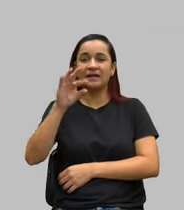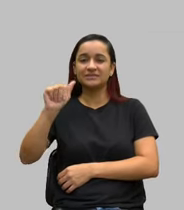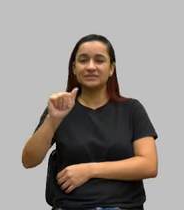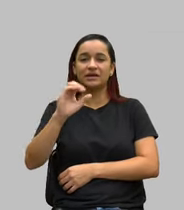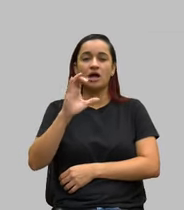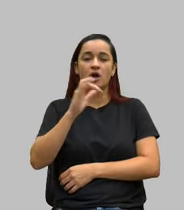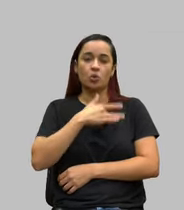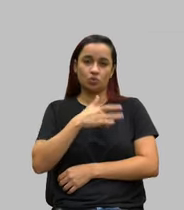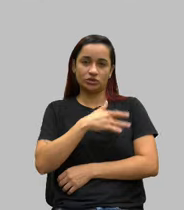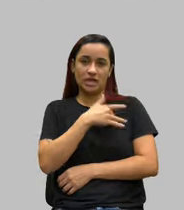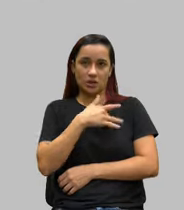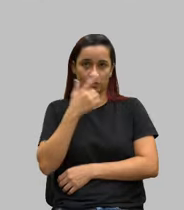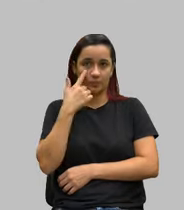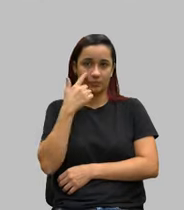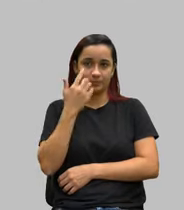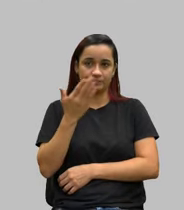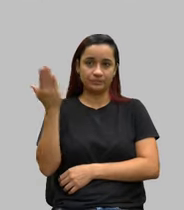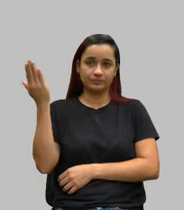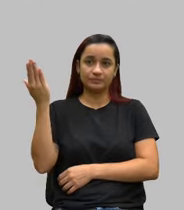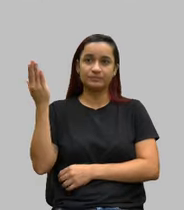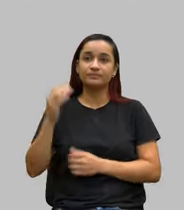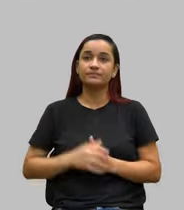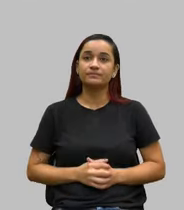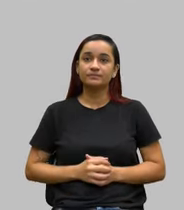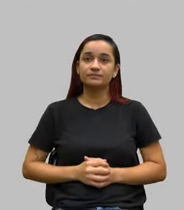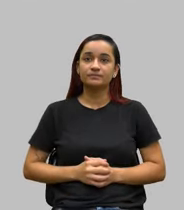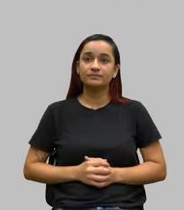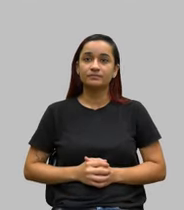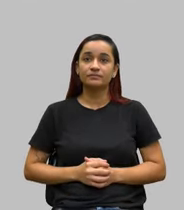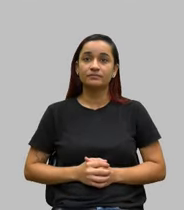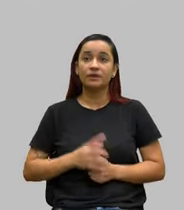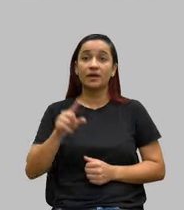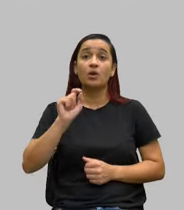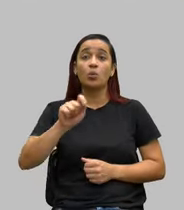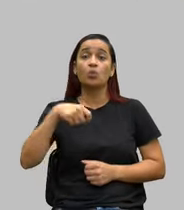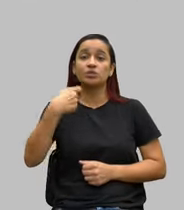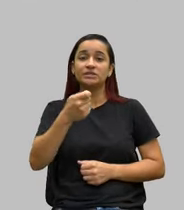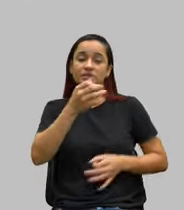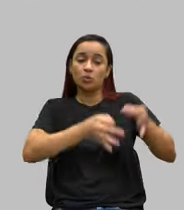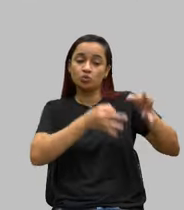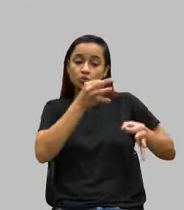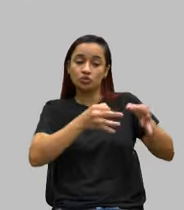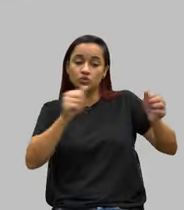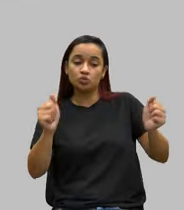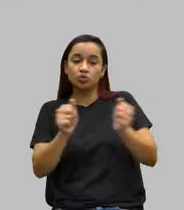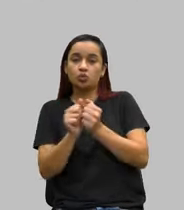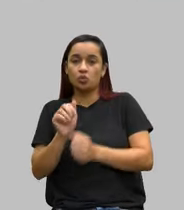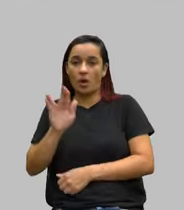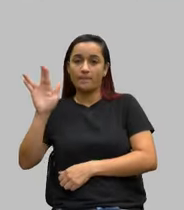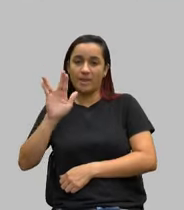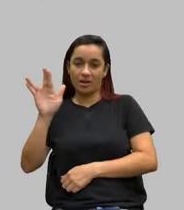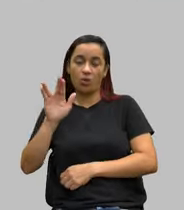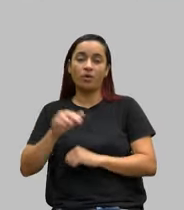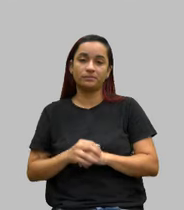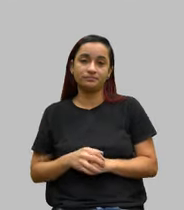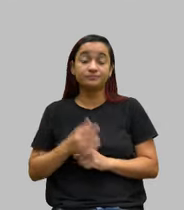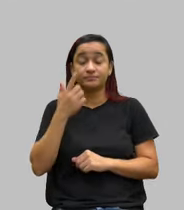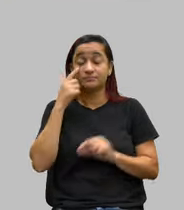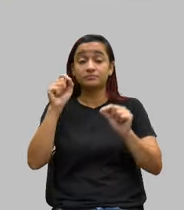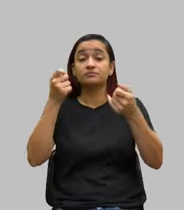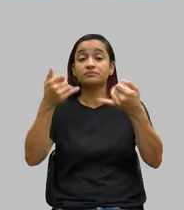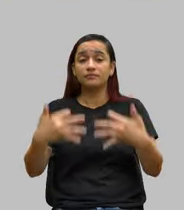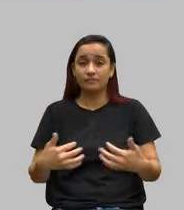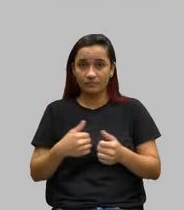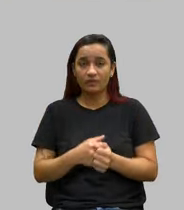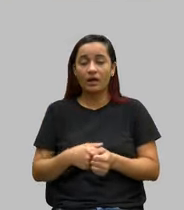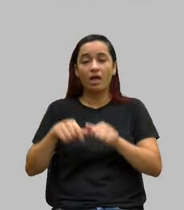internet tá aí a o símbolo da Justiça com a folha de maconha ó o que eles escreveram aqui na paz secretári hoje